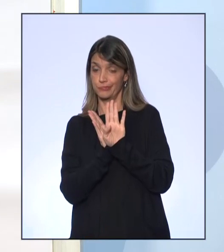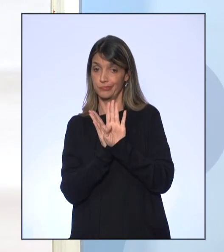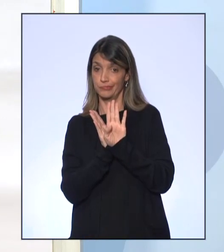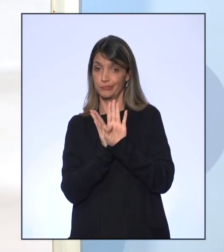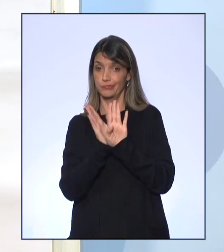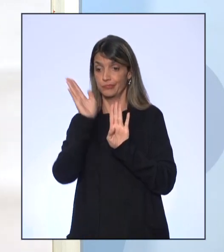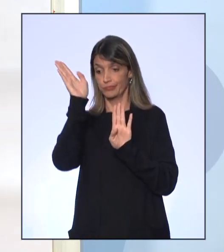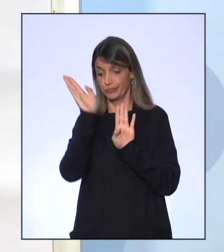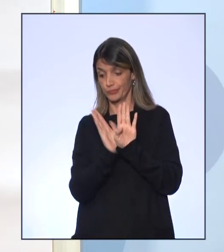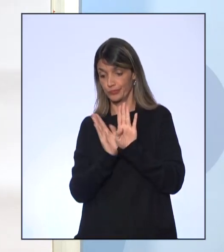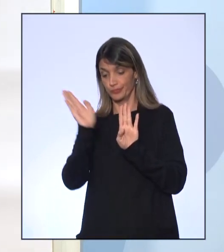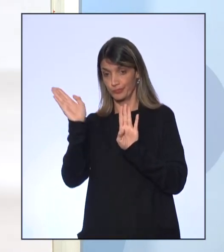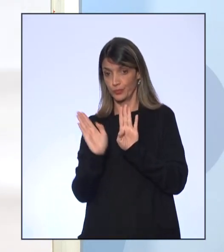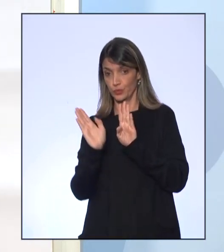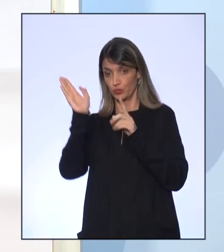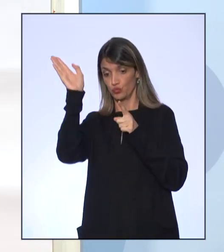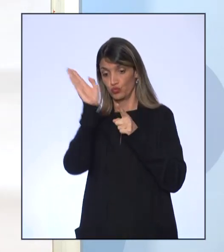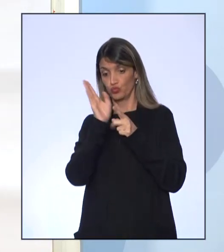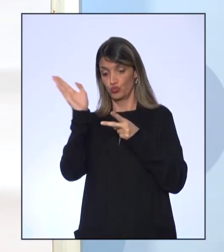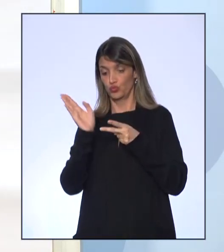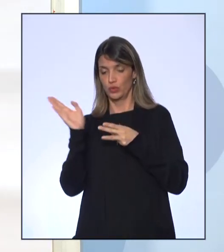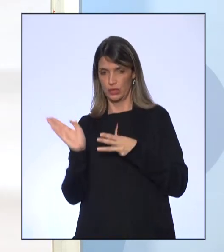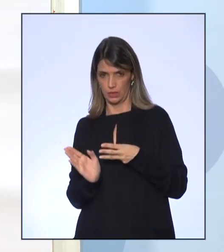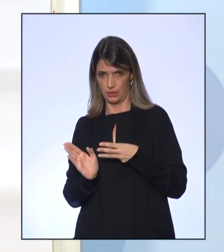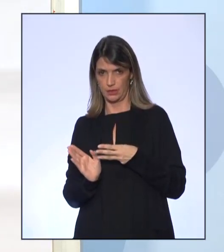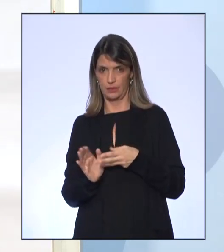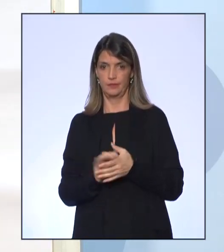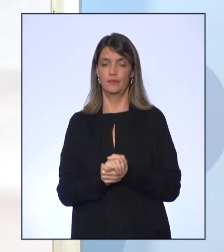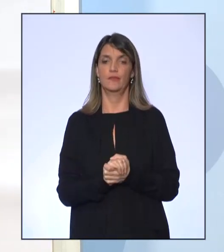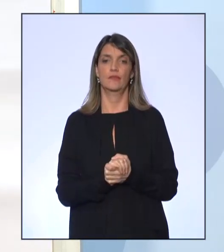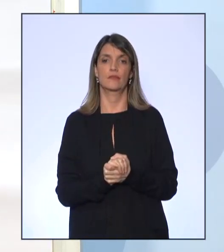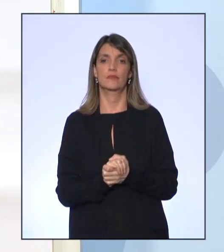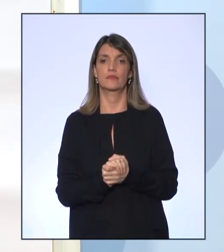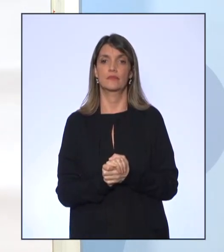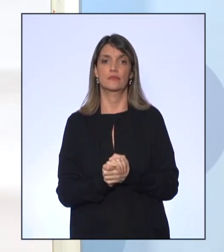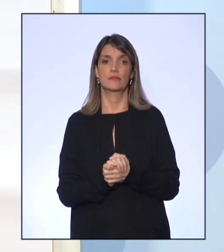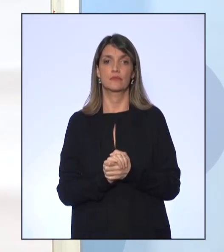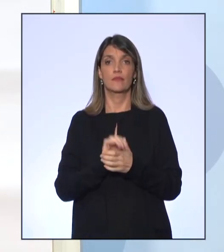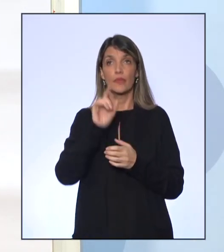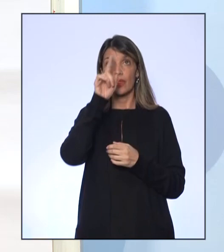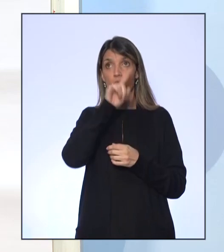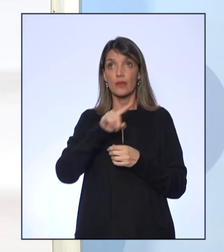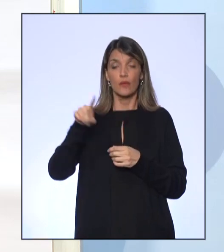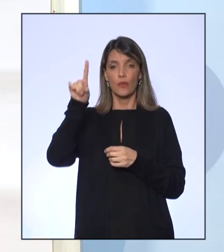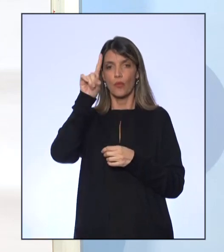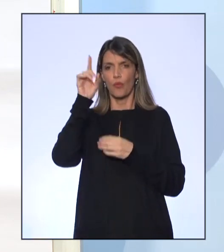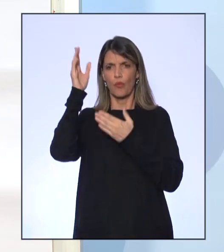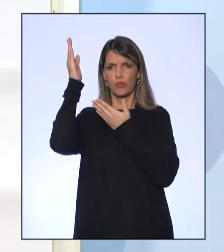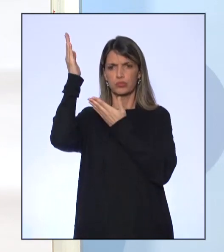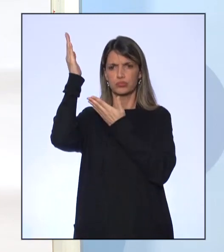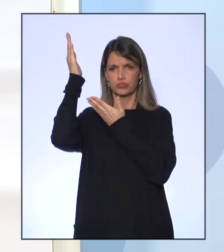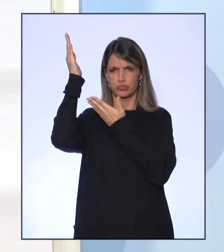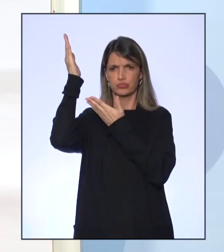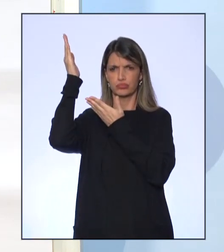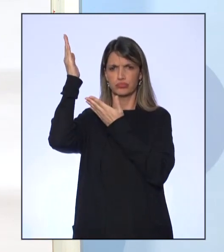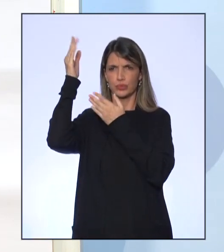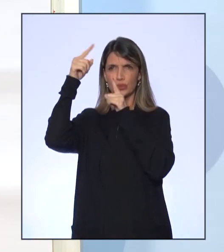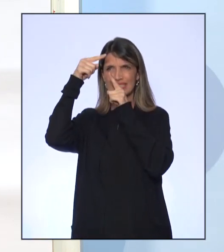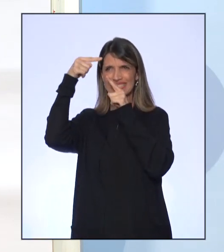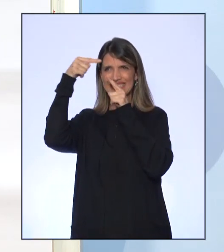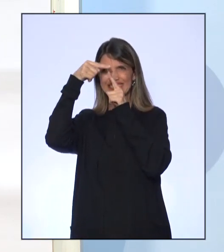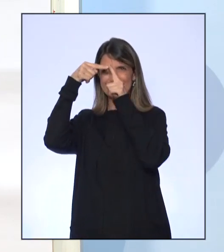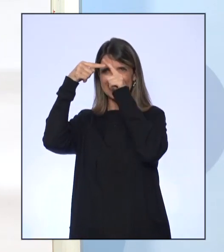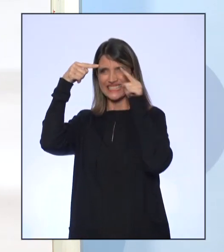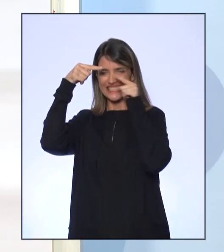se perder, né? Ó, fiz essa outra para vocês estarem olhando. Eu não coloquei nas setas para vocês tentarem